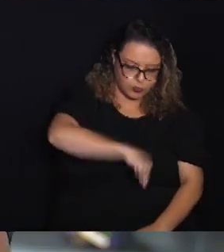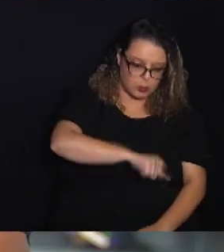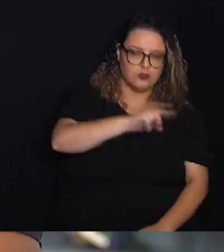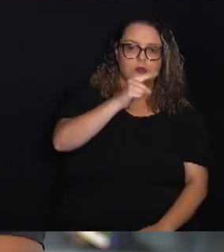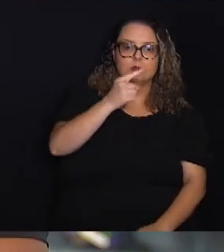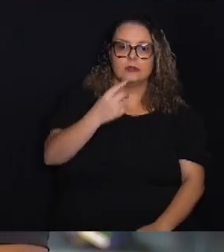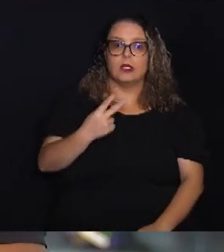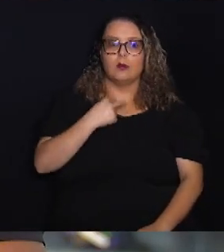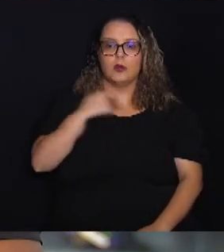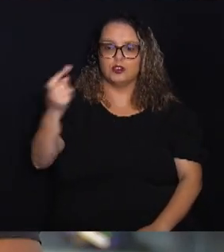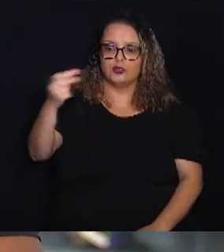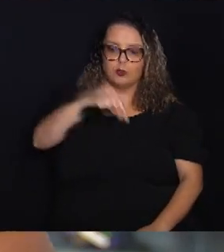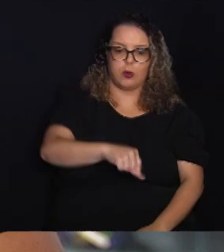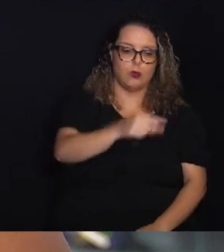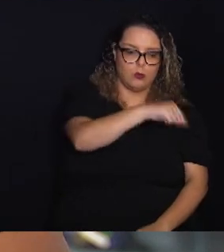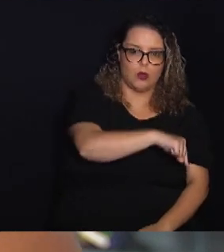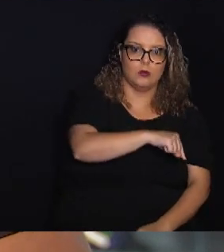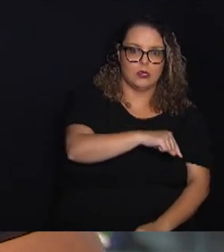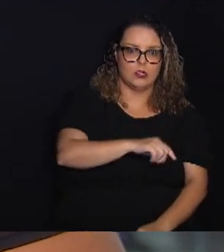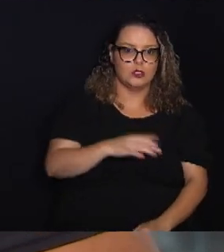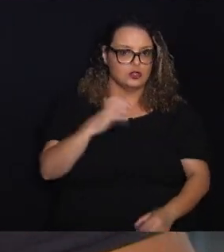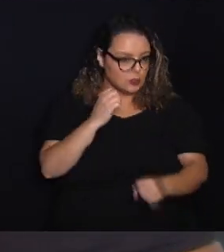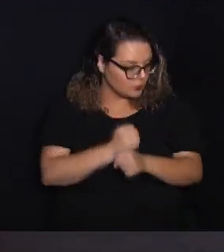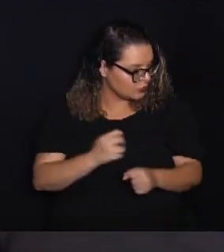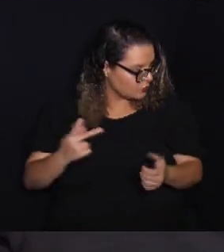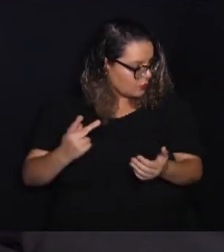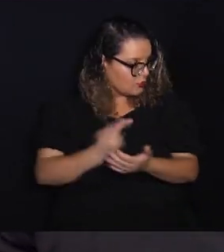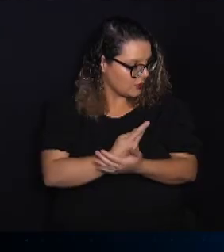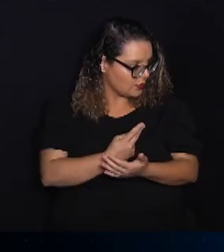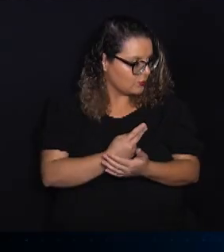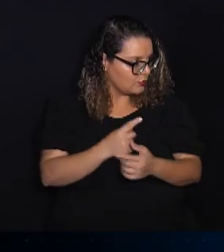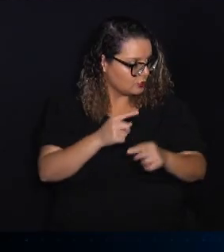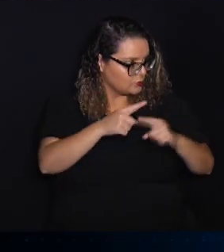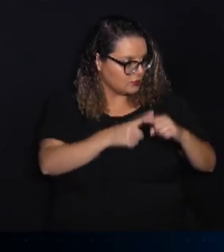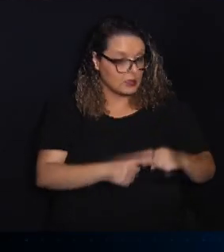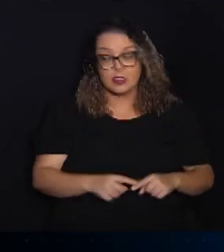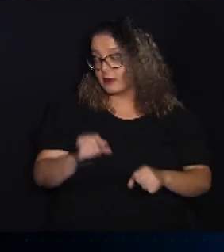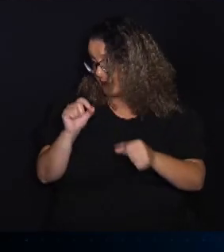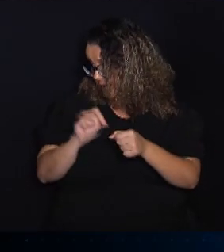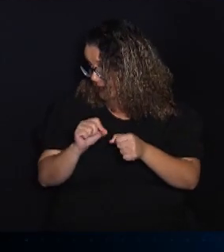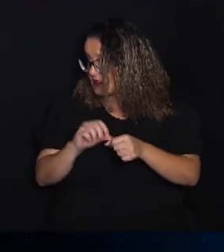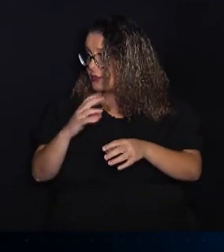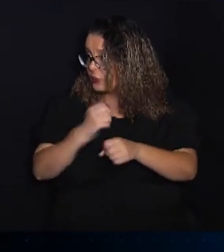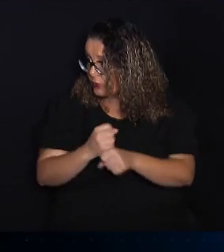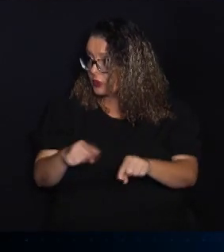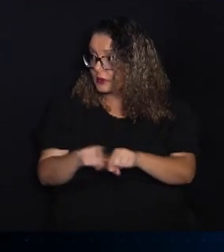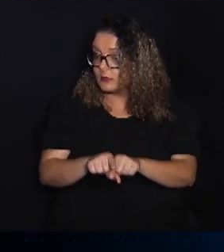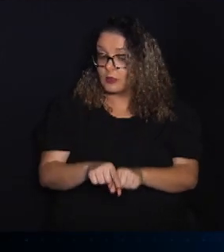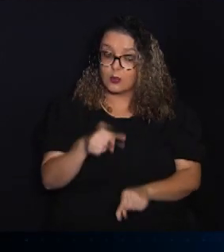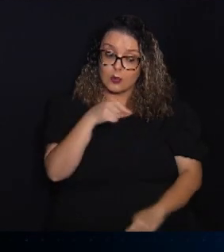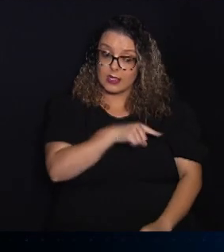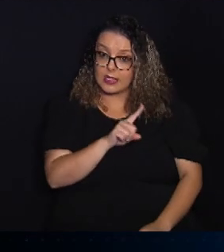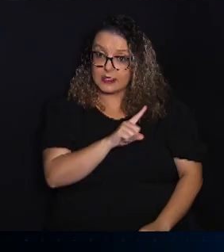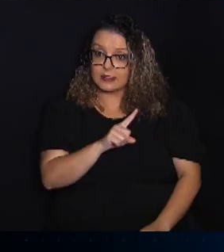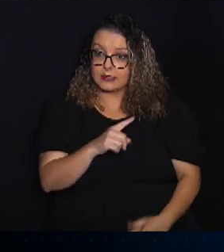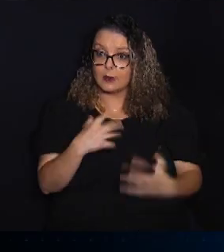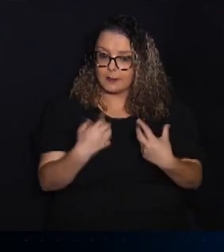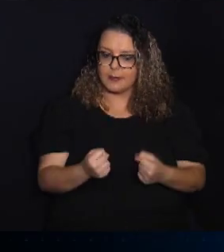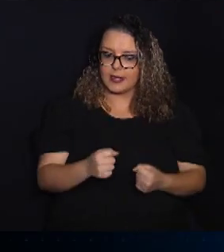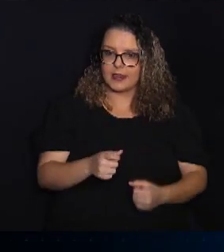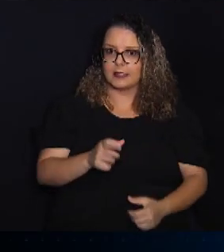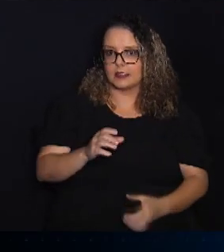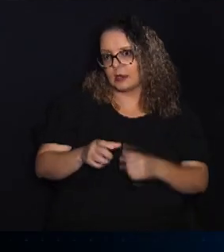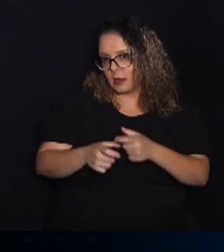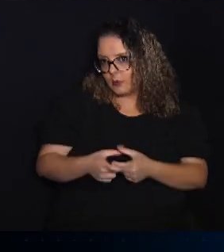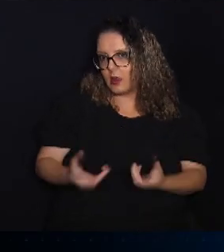é um pingo só no chão. Você só pontua com o erro do adversário? E fazendo ponto também, fazendo com que ele não pegue a